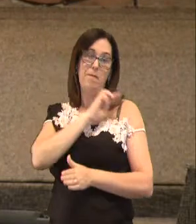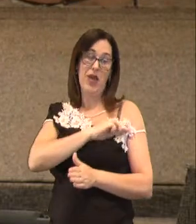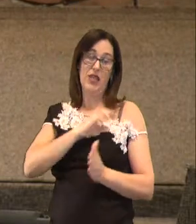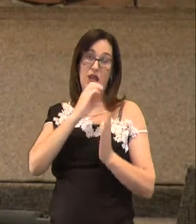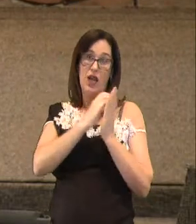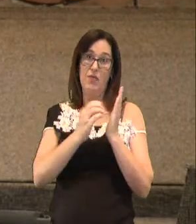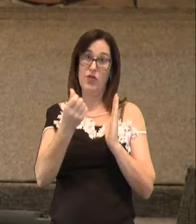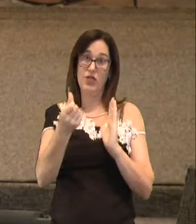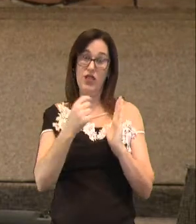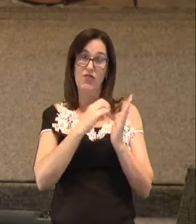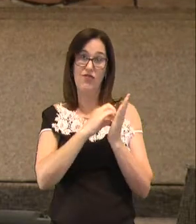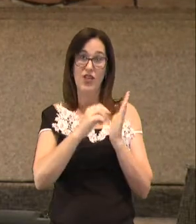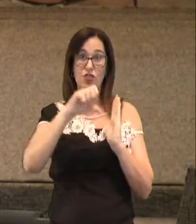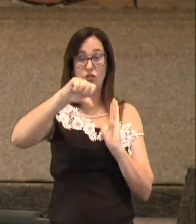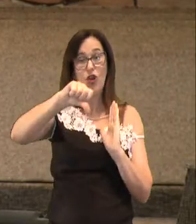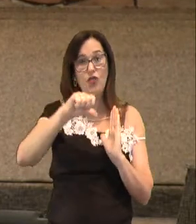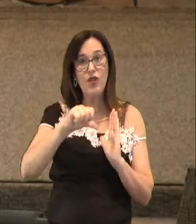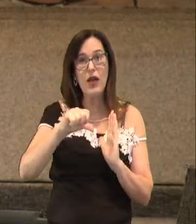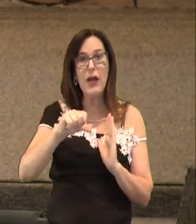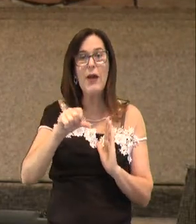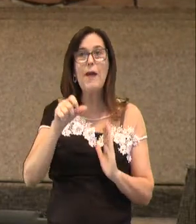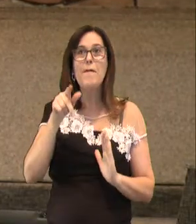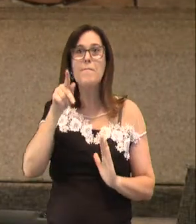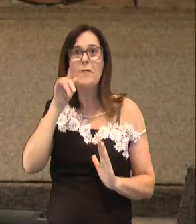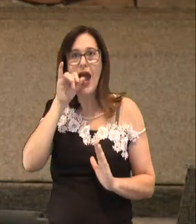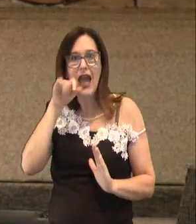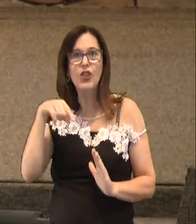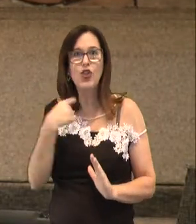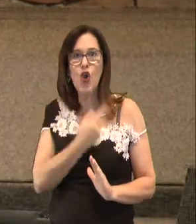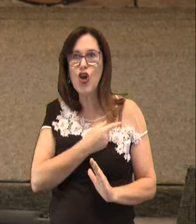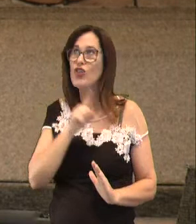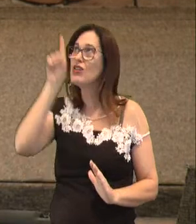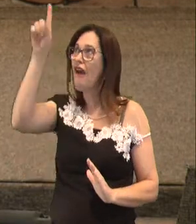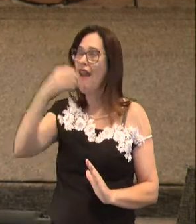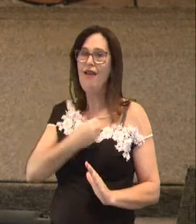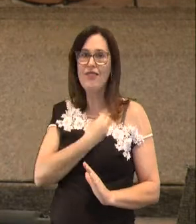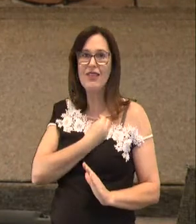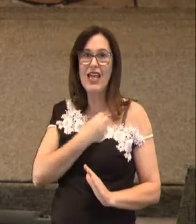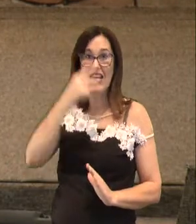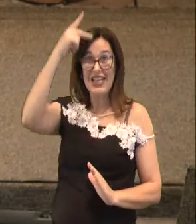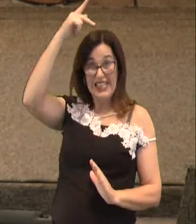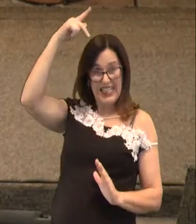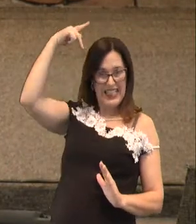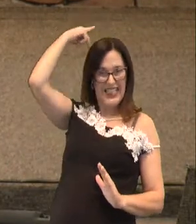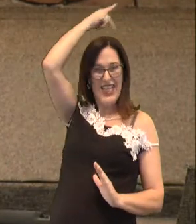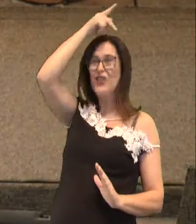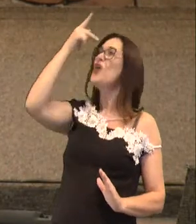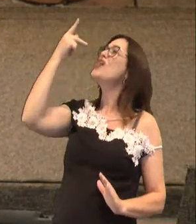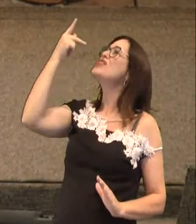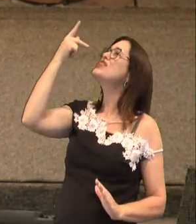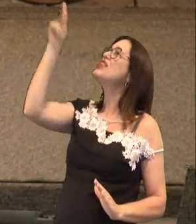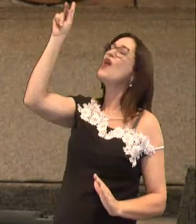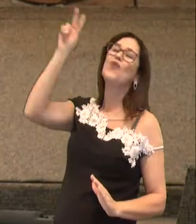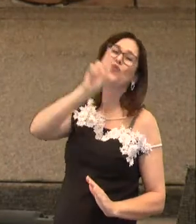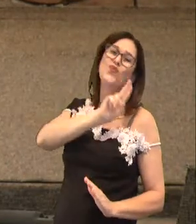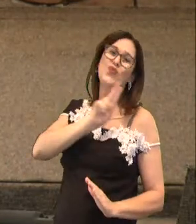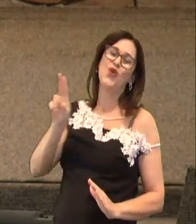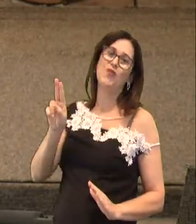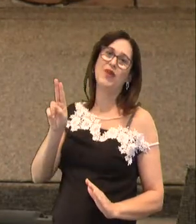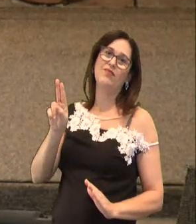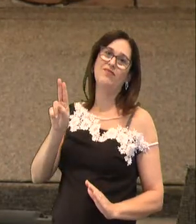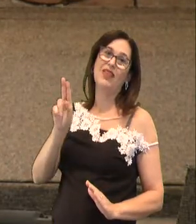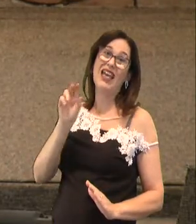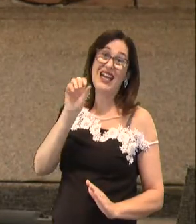6, verso 9, Pai nosso que estás no céu, santificado seja o teu nome. Santificado,